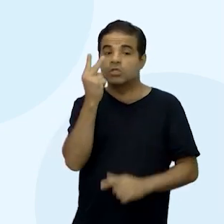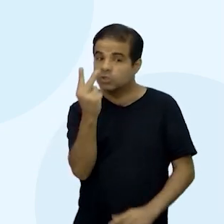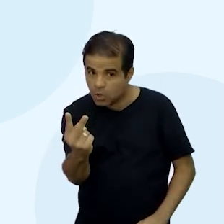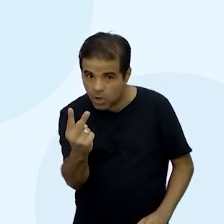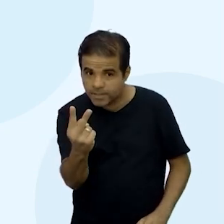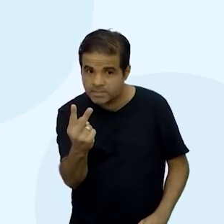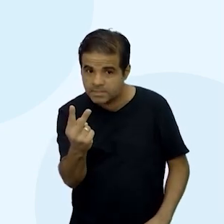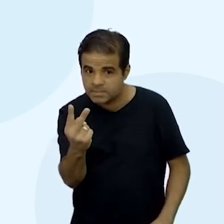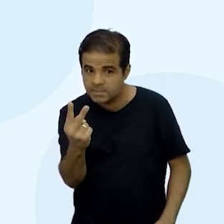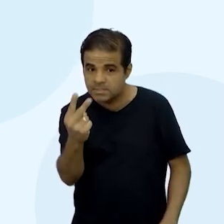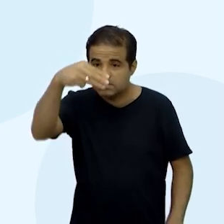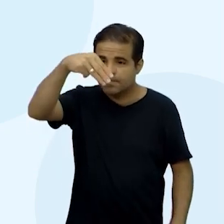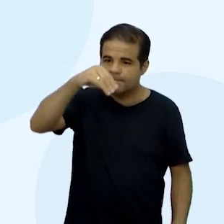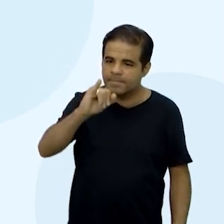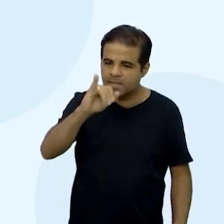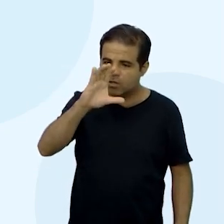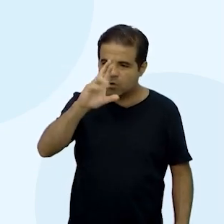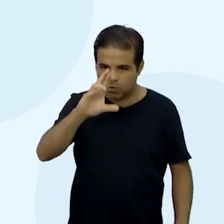2